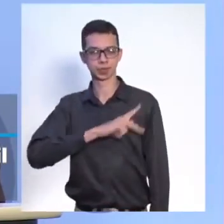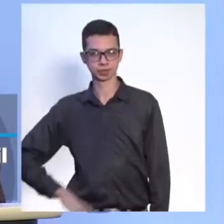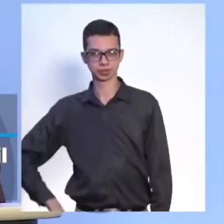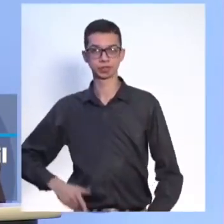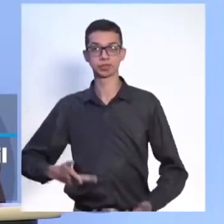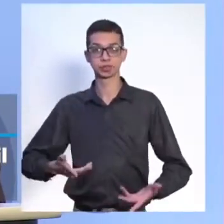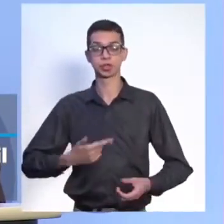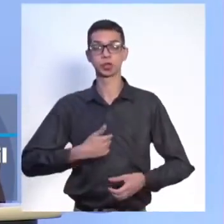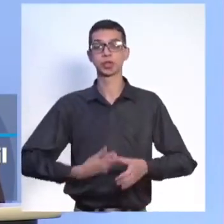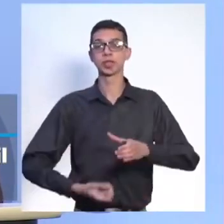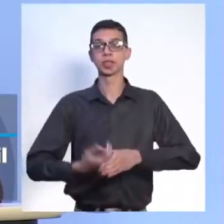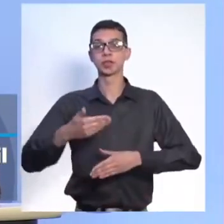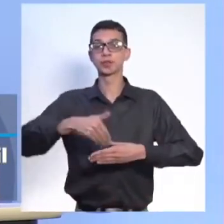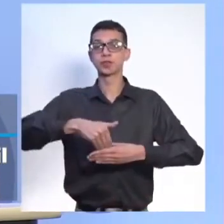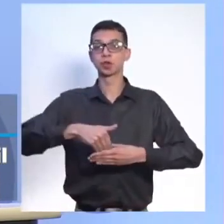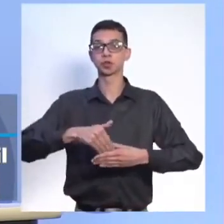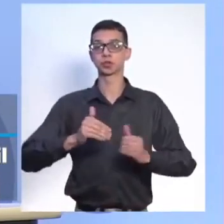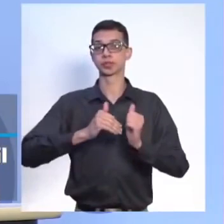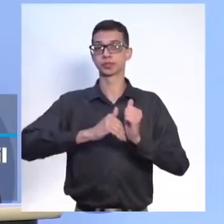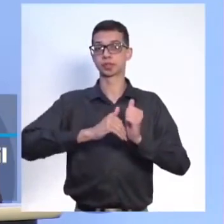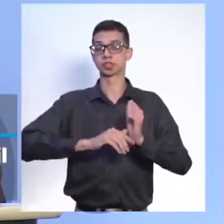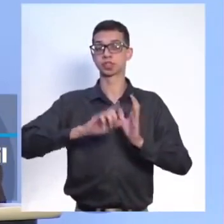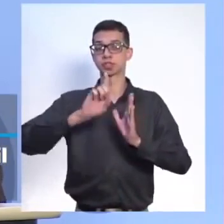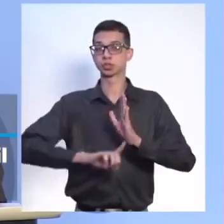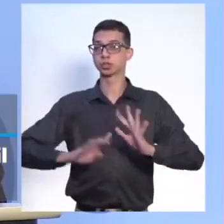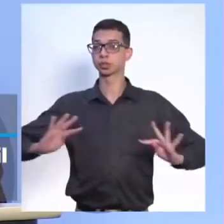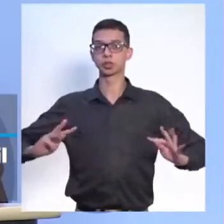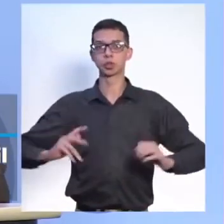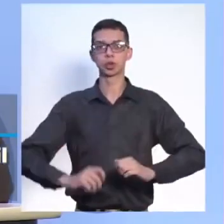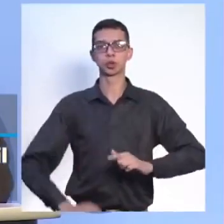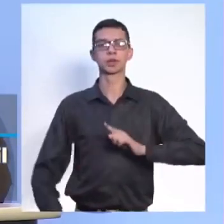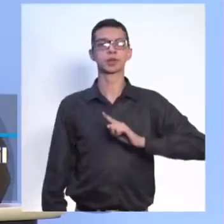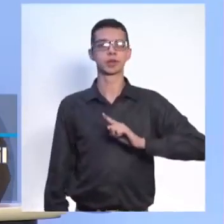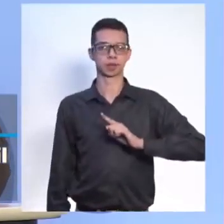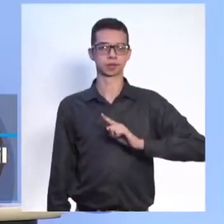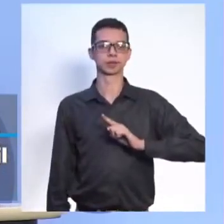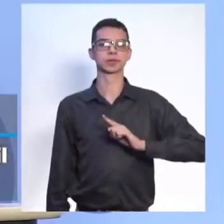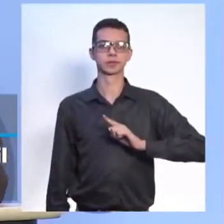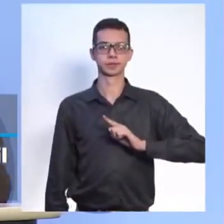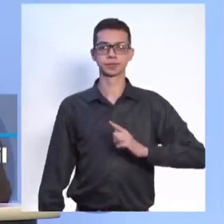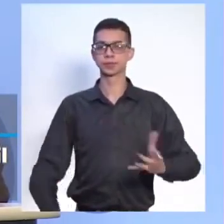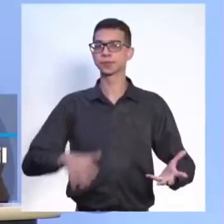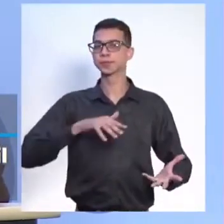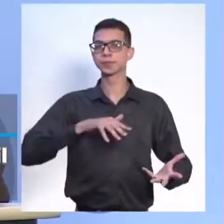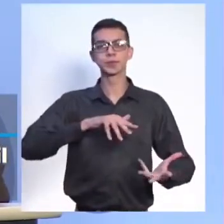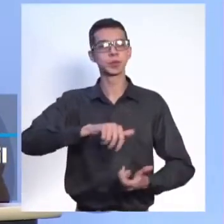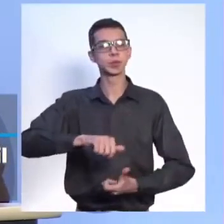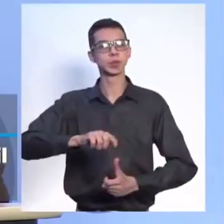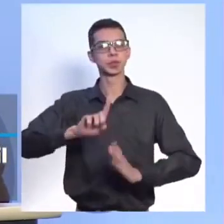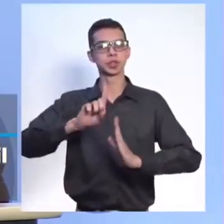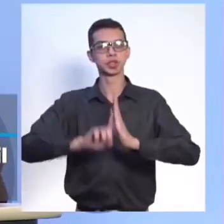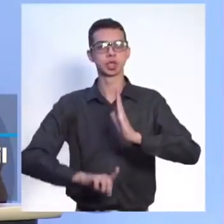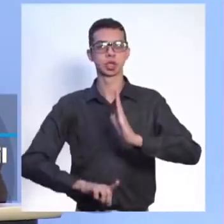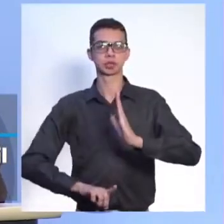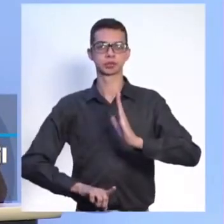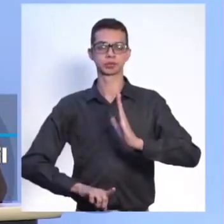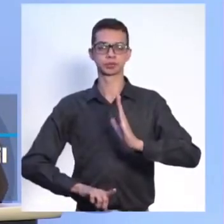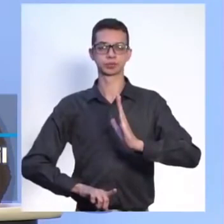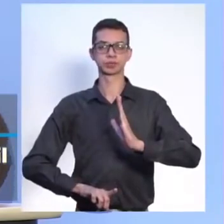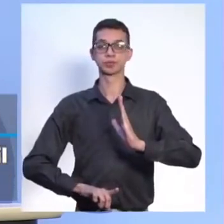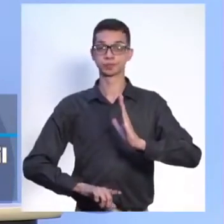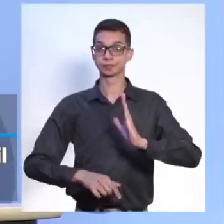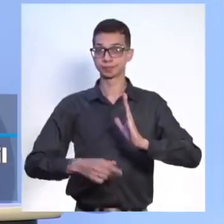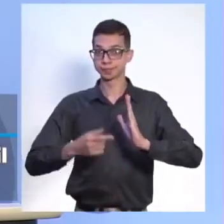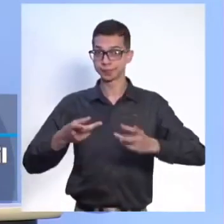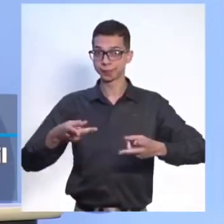traria o direito de voto para todos, tornando universal por direito. Vejam só